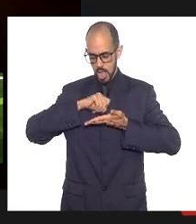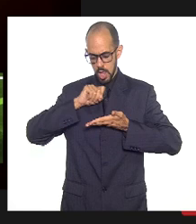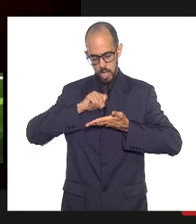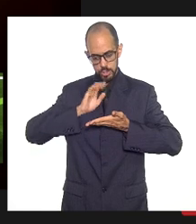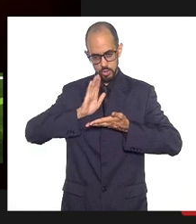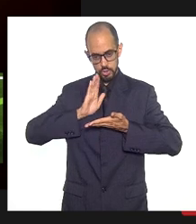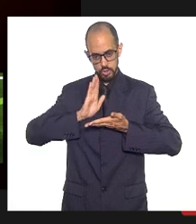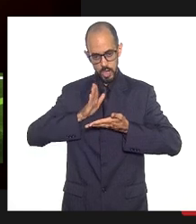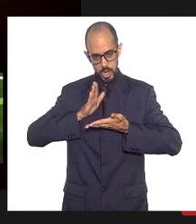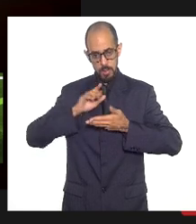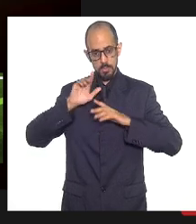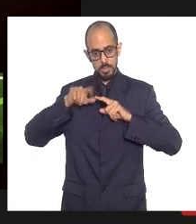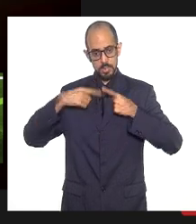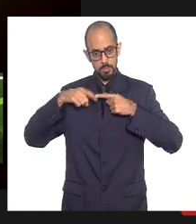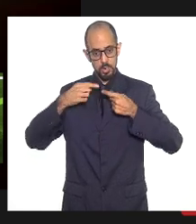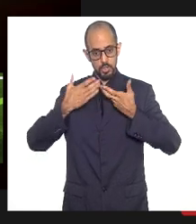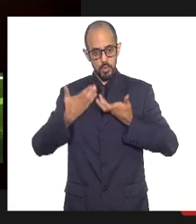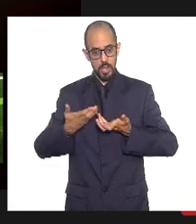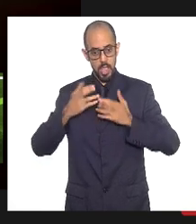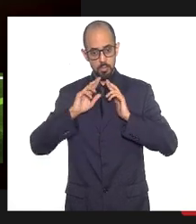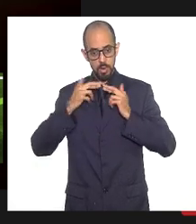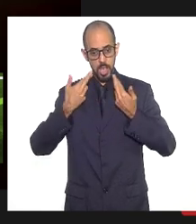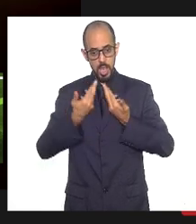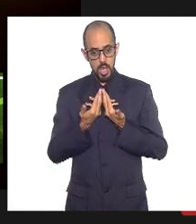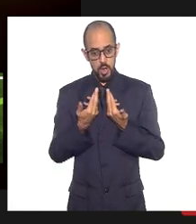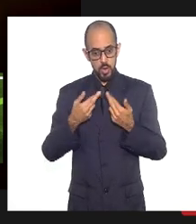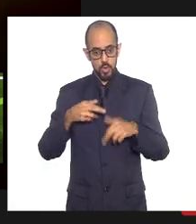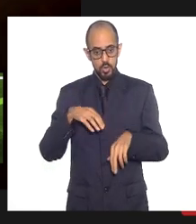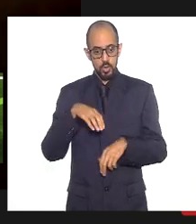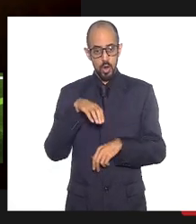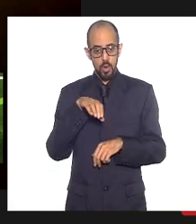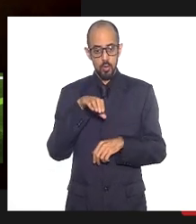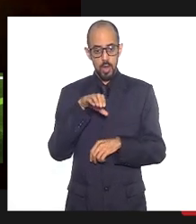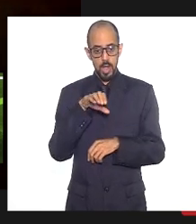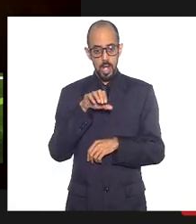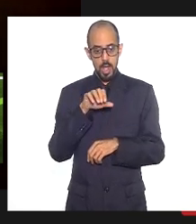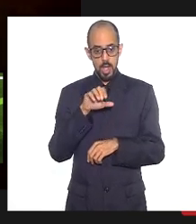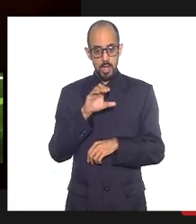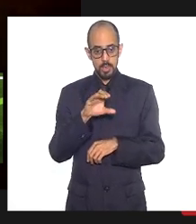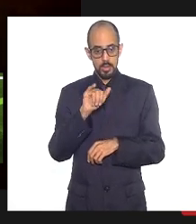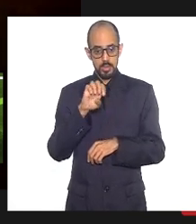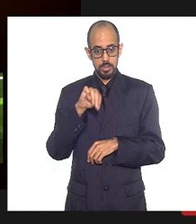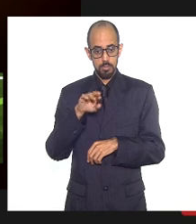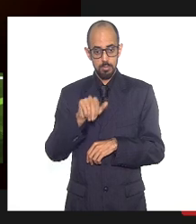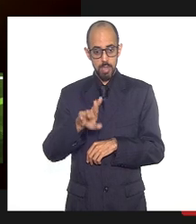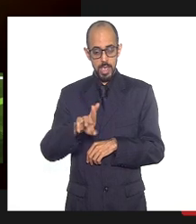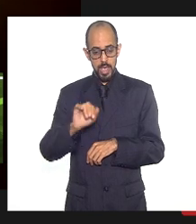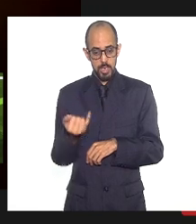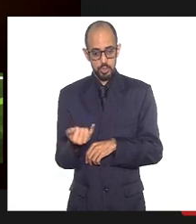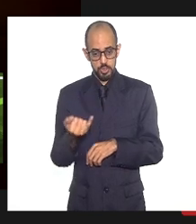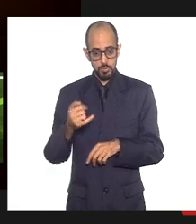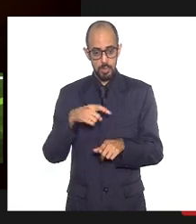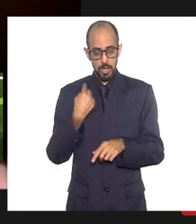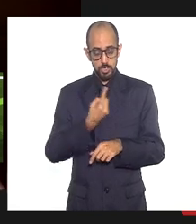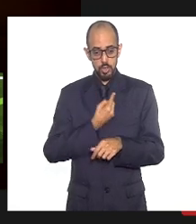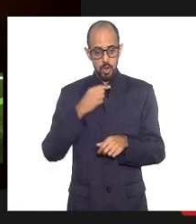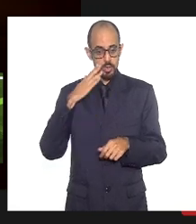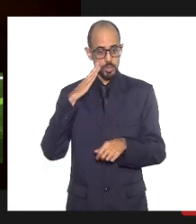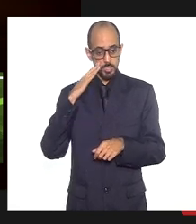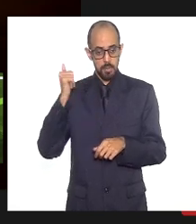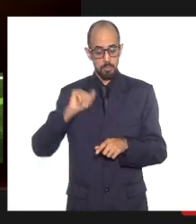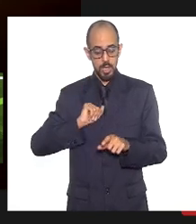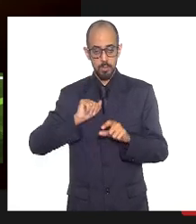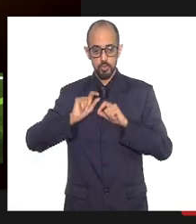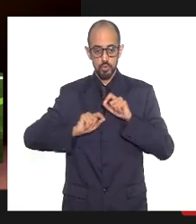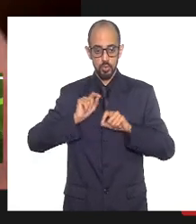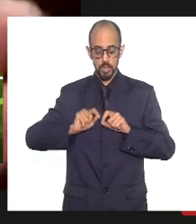vou chamar uma reunião com a Aquilerge, né, e para que a gente saiba